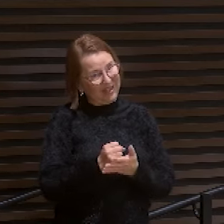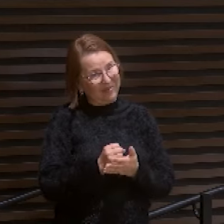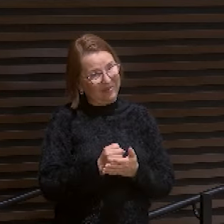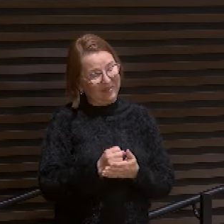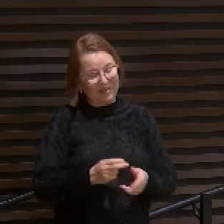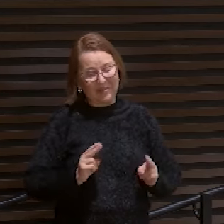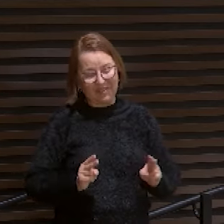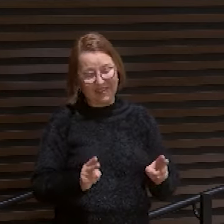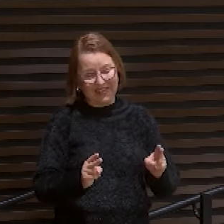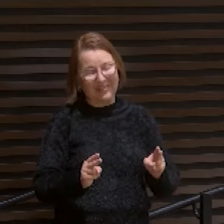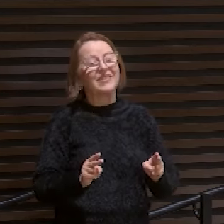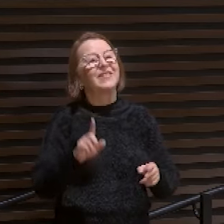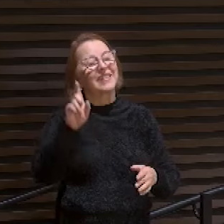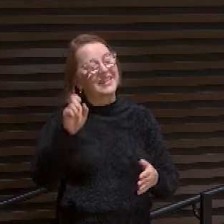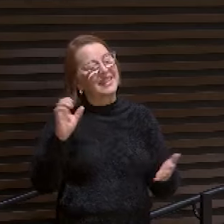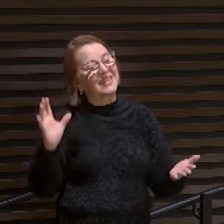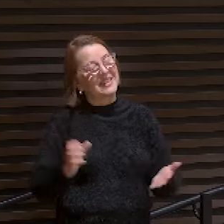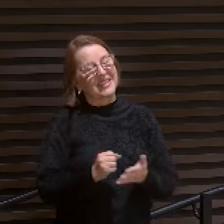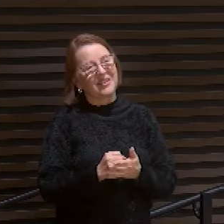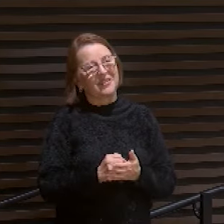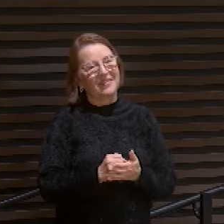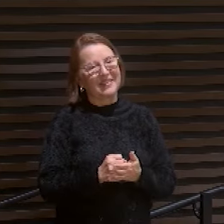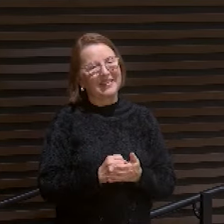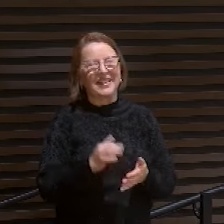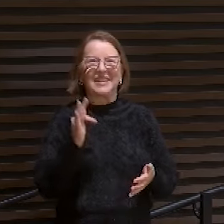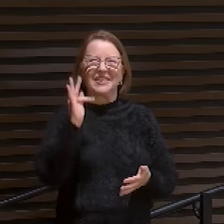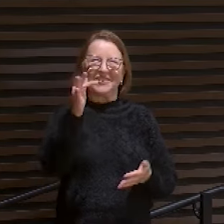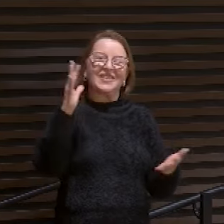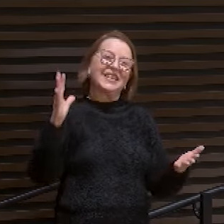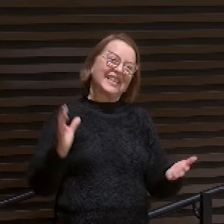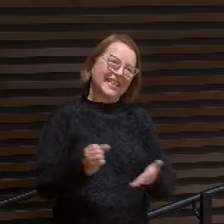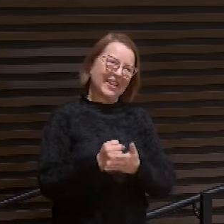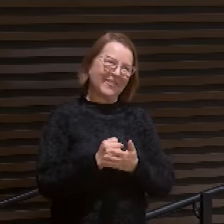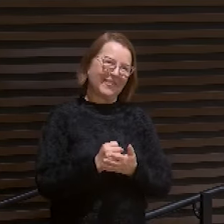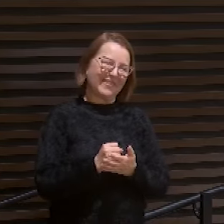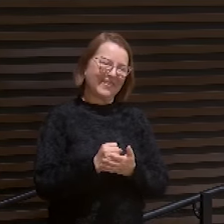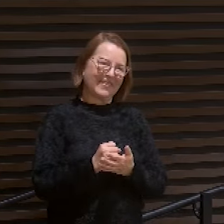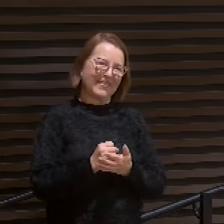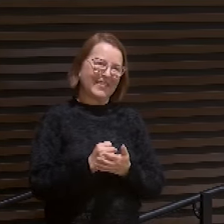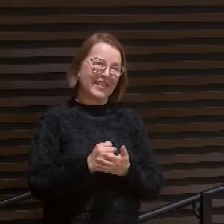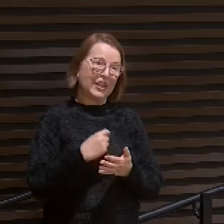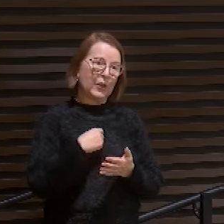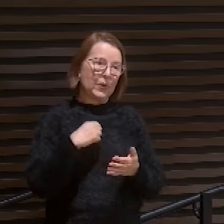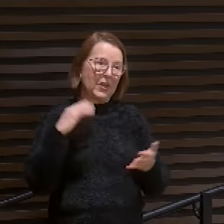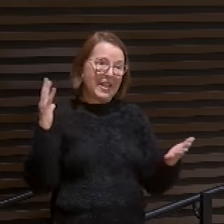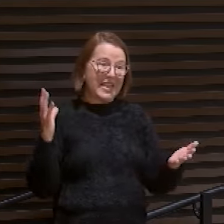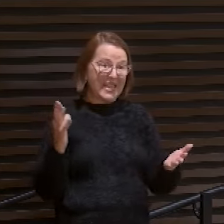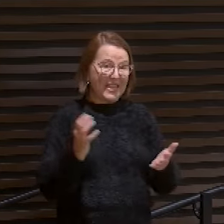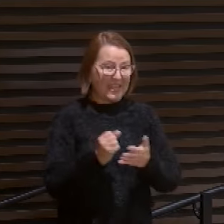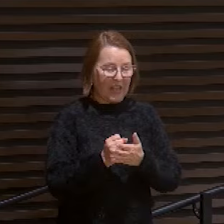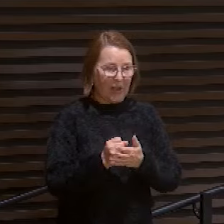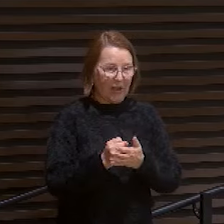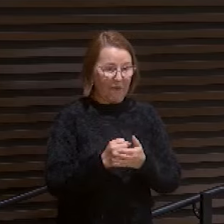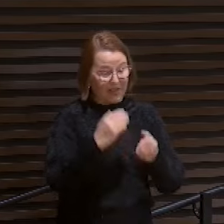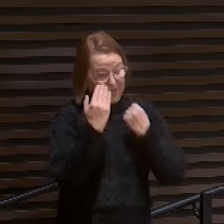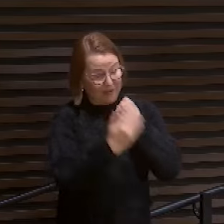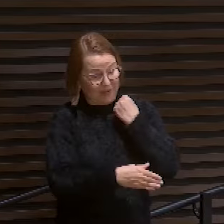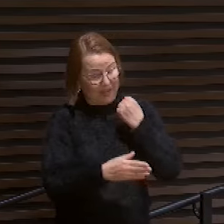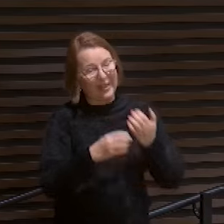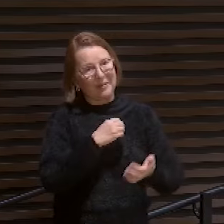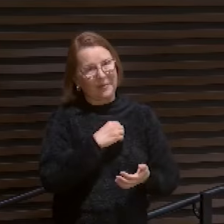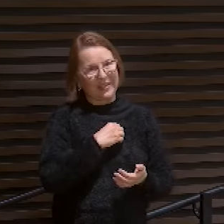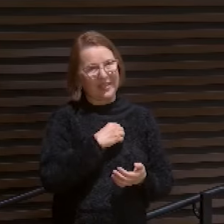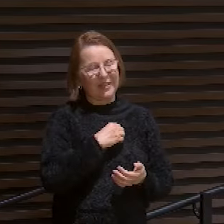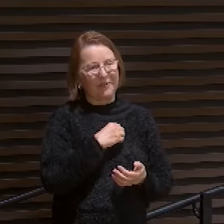eu estou sendo salvo e eu serei salvo. Eu fui salvo da condenação do pecado,